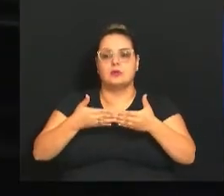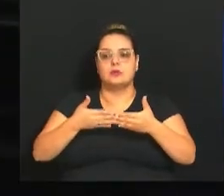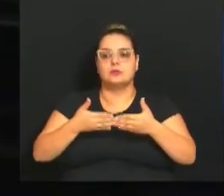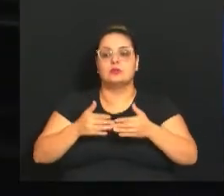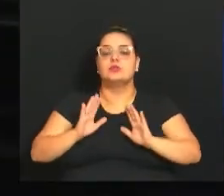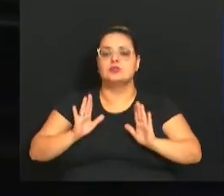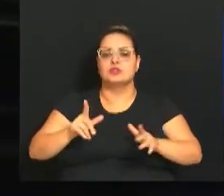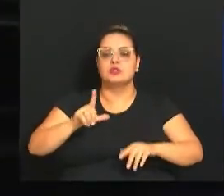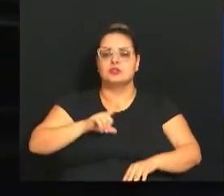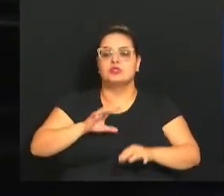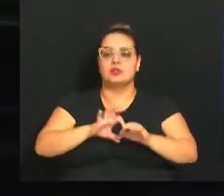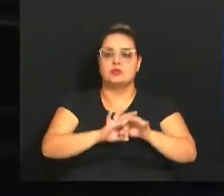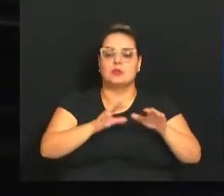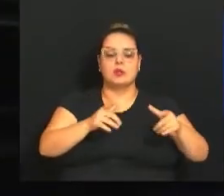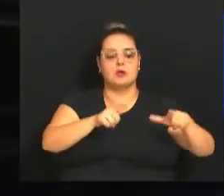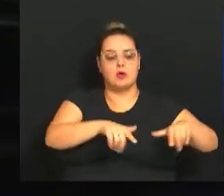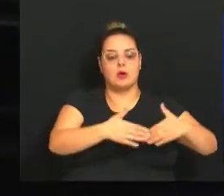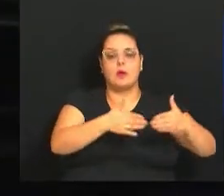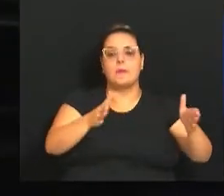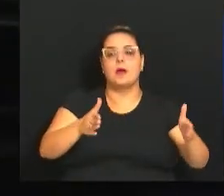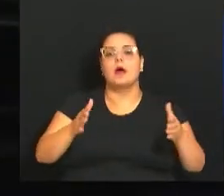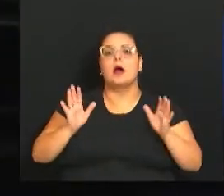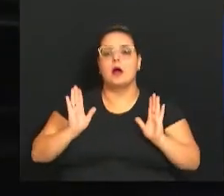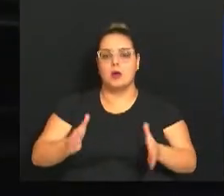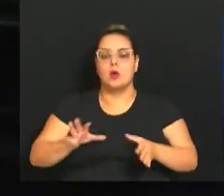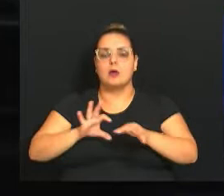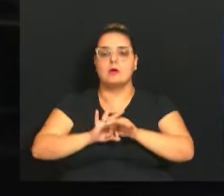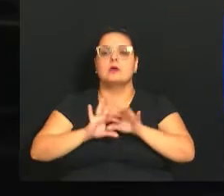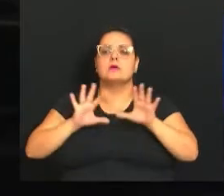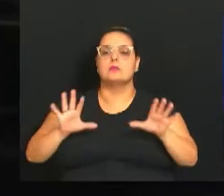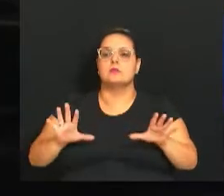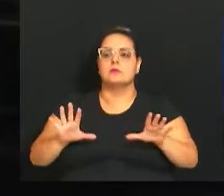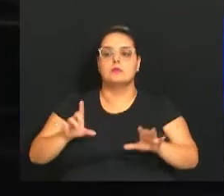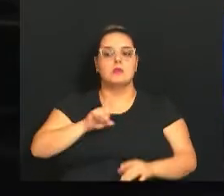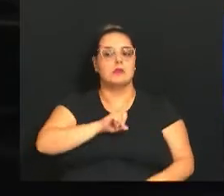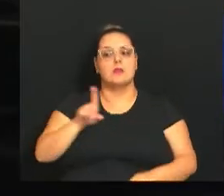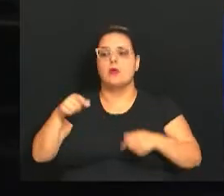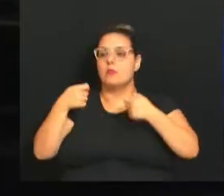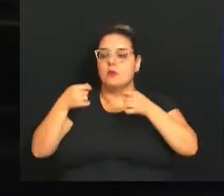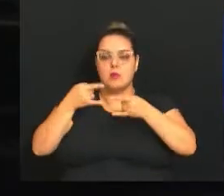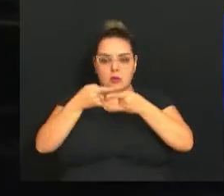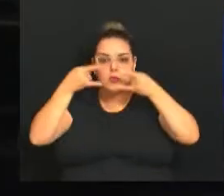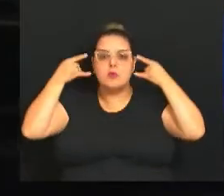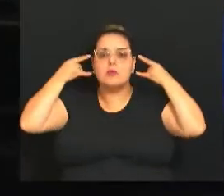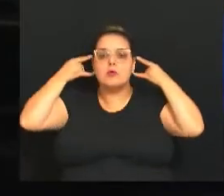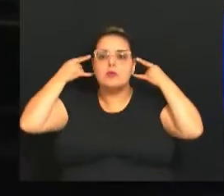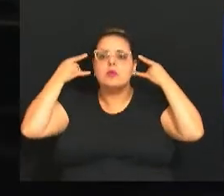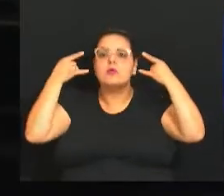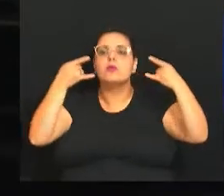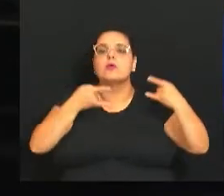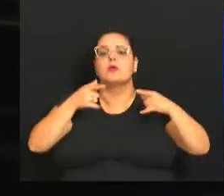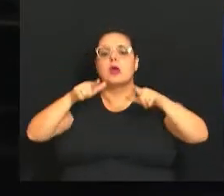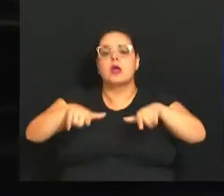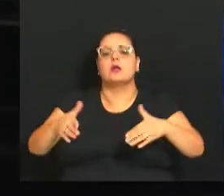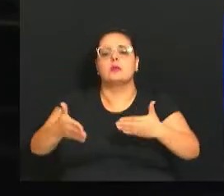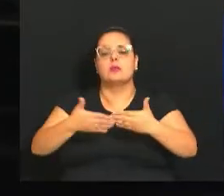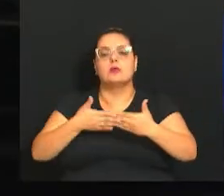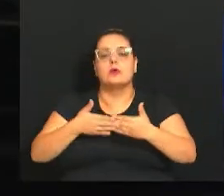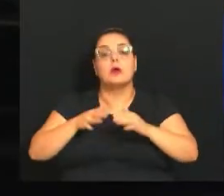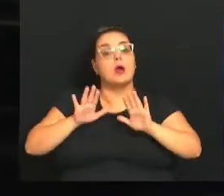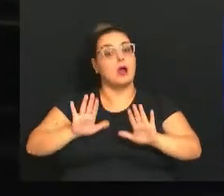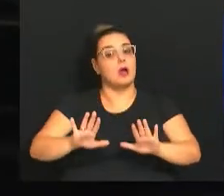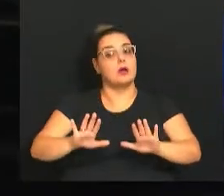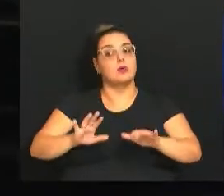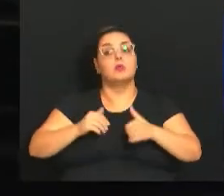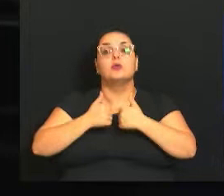em ambientes abertos. Agora, com esta autorização, não será necessário mais o uso de máscaras em ambientes fechados, exceto no